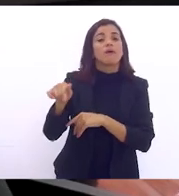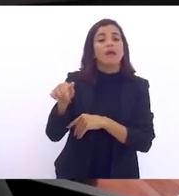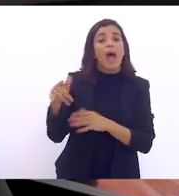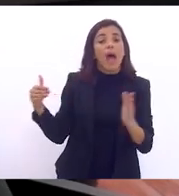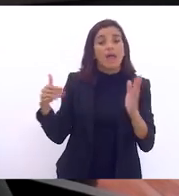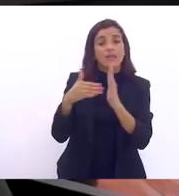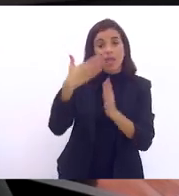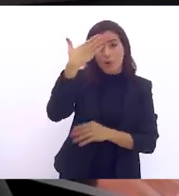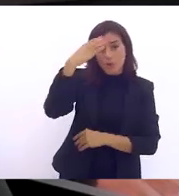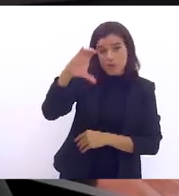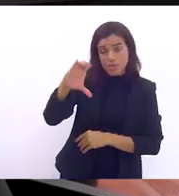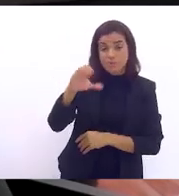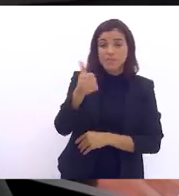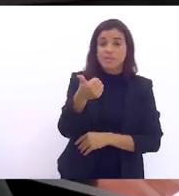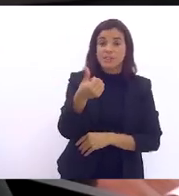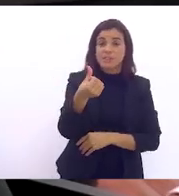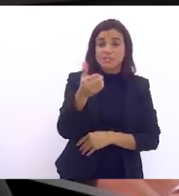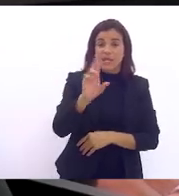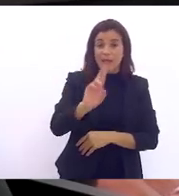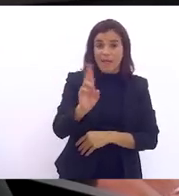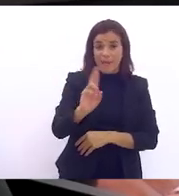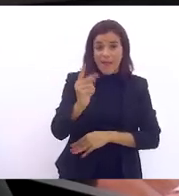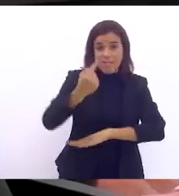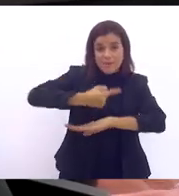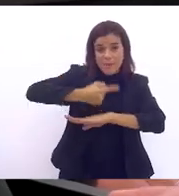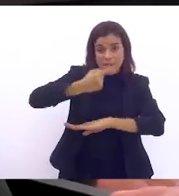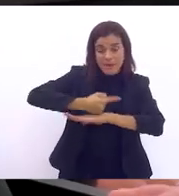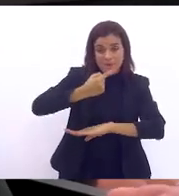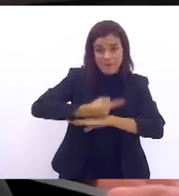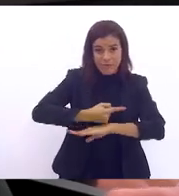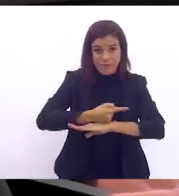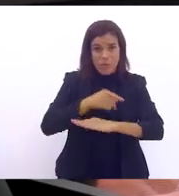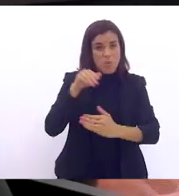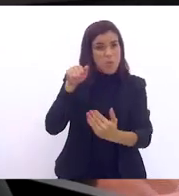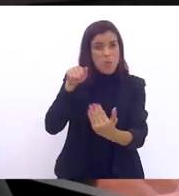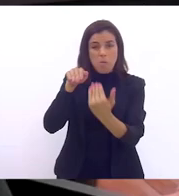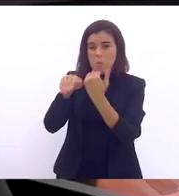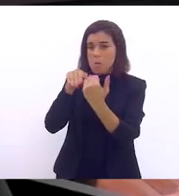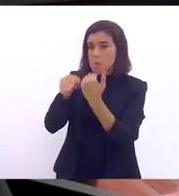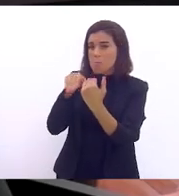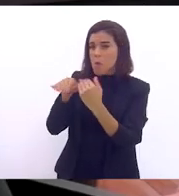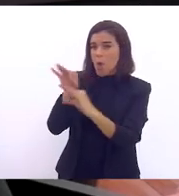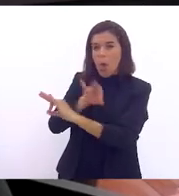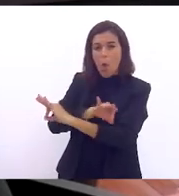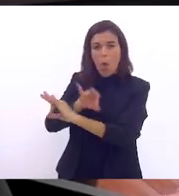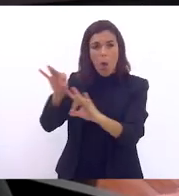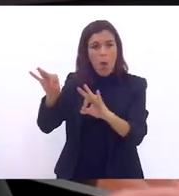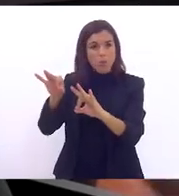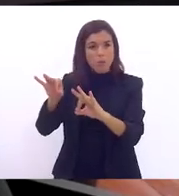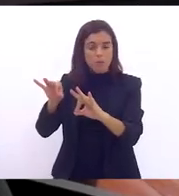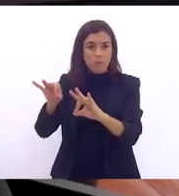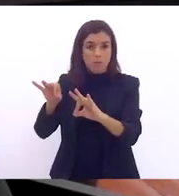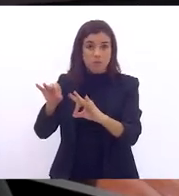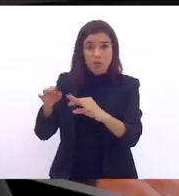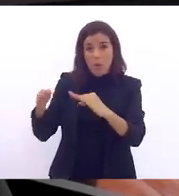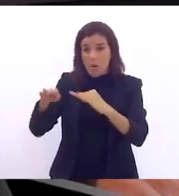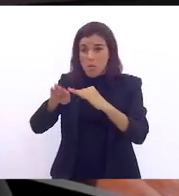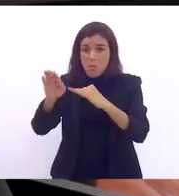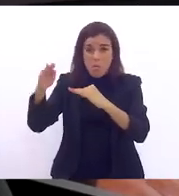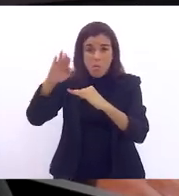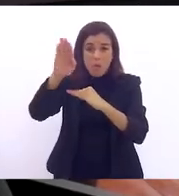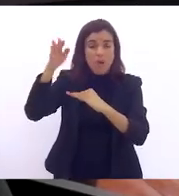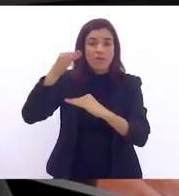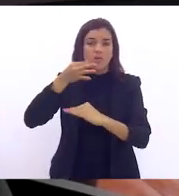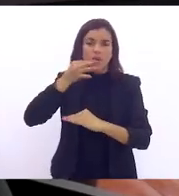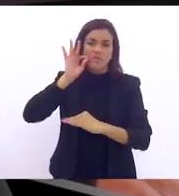Curitiba com R 16 de pedágio e uma rodovia muito mais complexa que a Dutra só a Serra do Cafezal tem 30